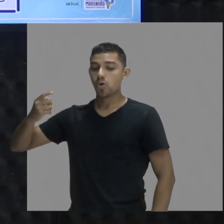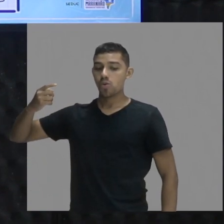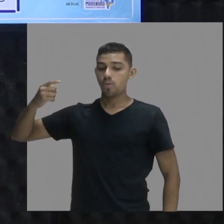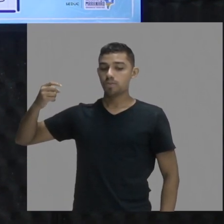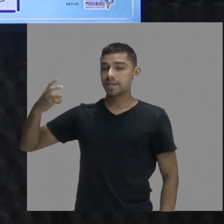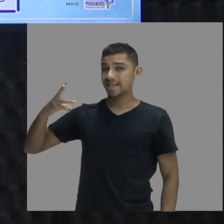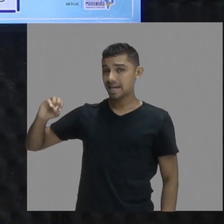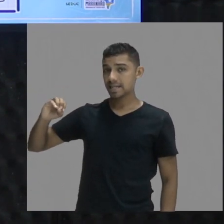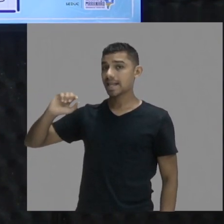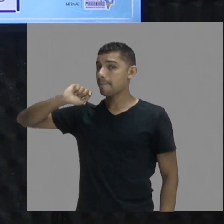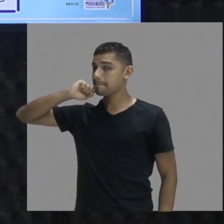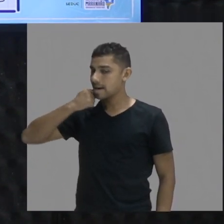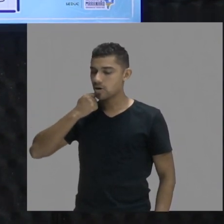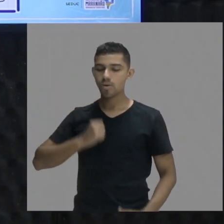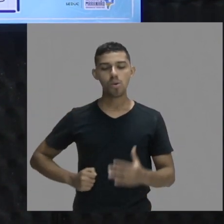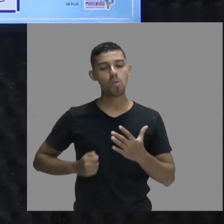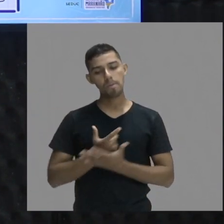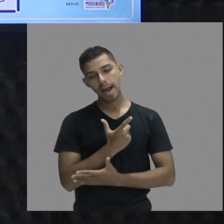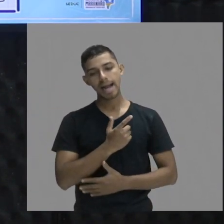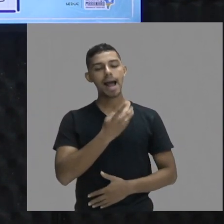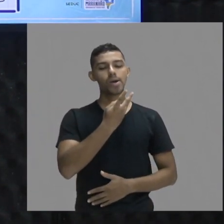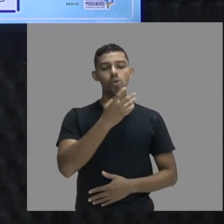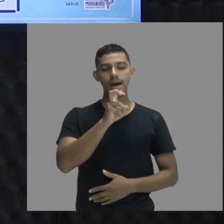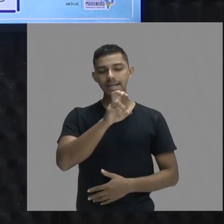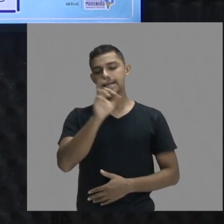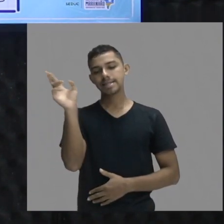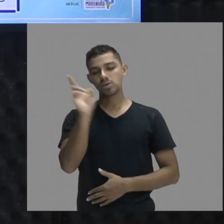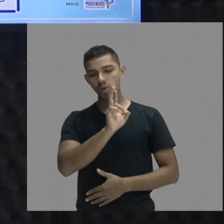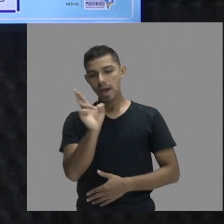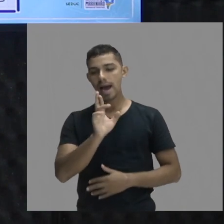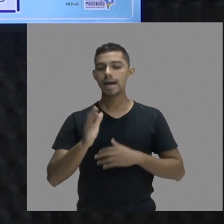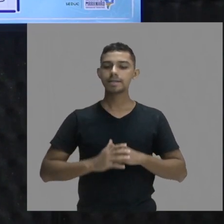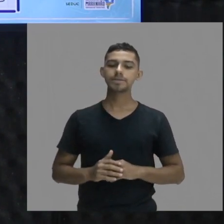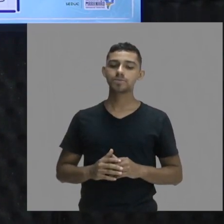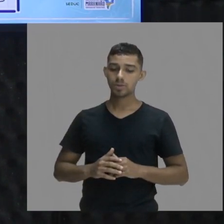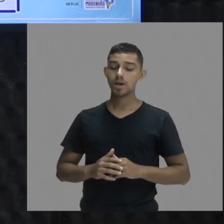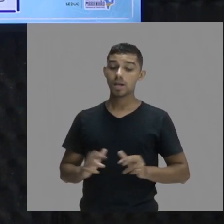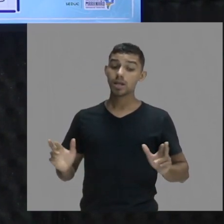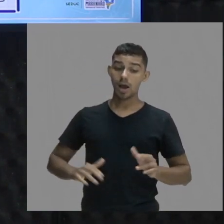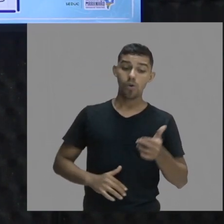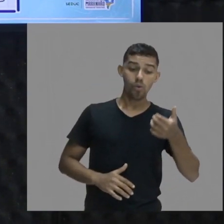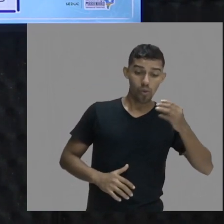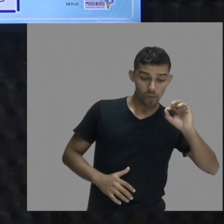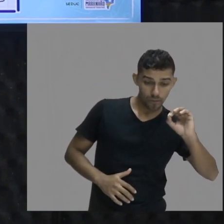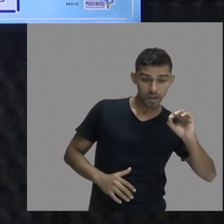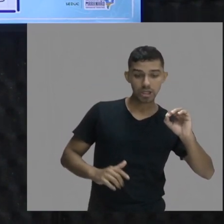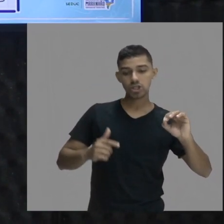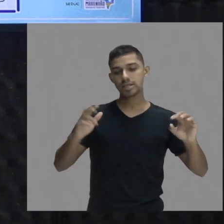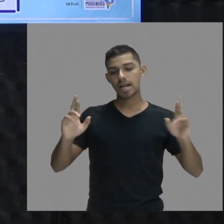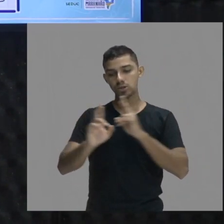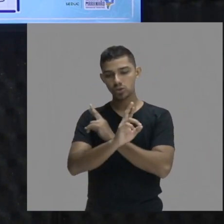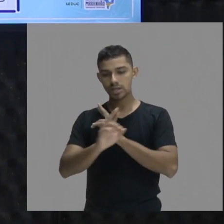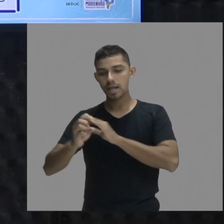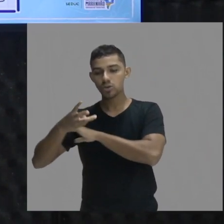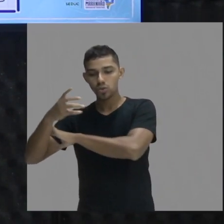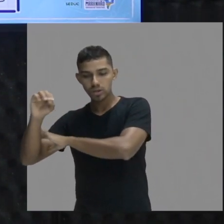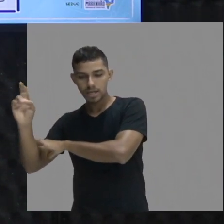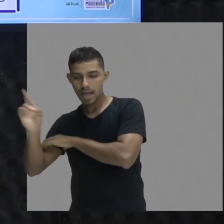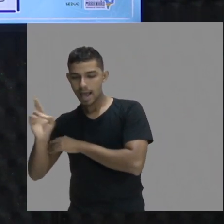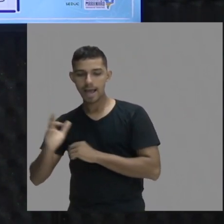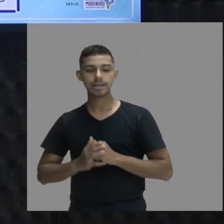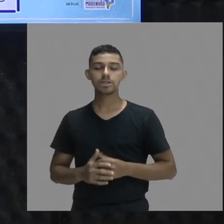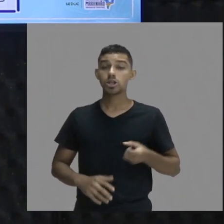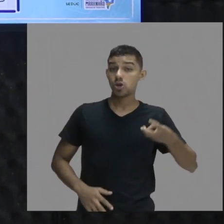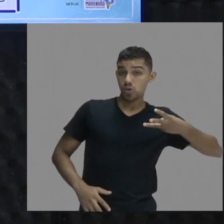o 15 está associado com R$22,50, o 20 está associado com R$30, o 30